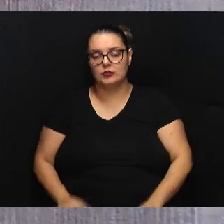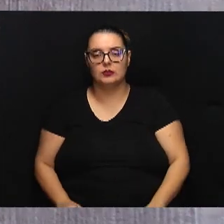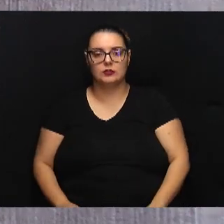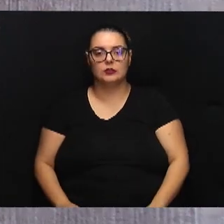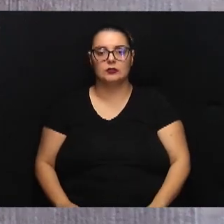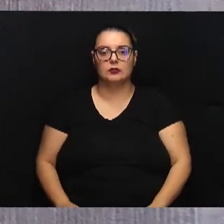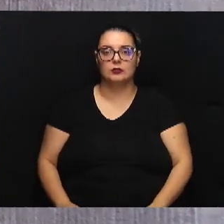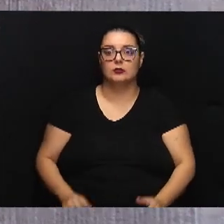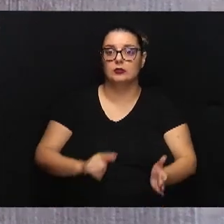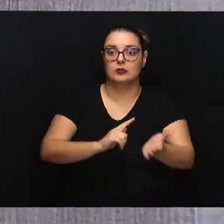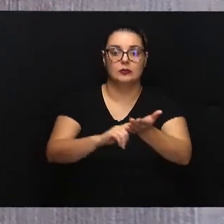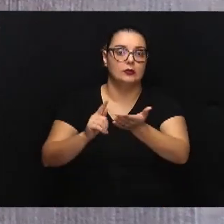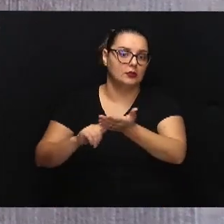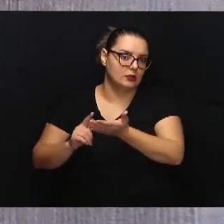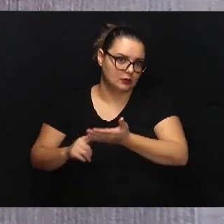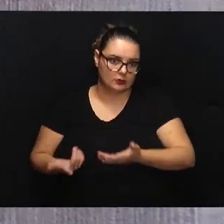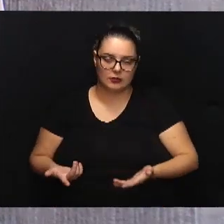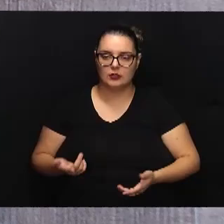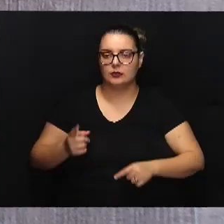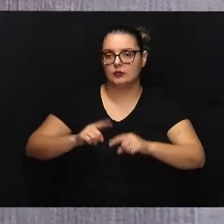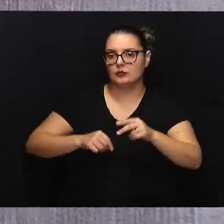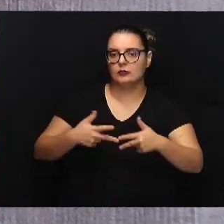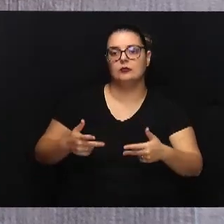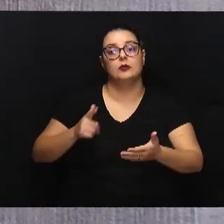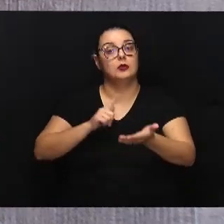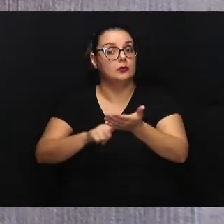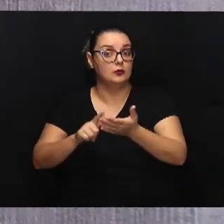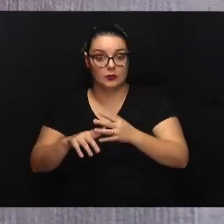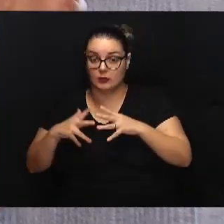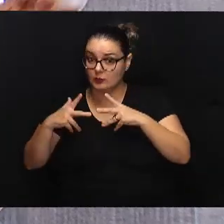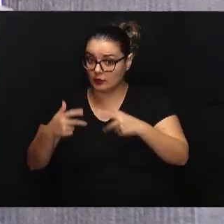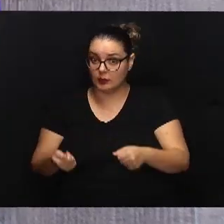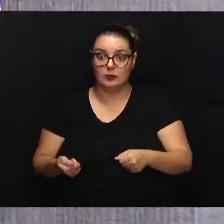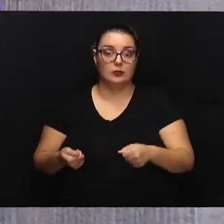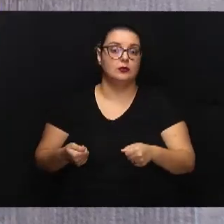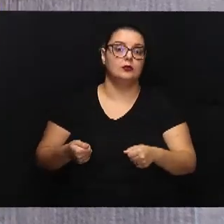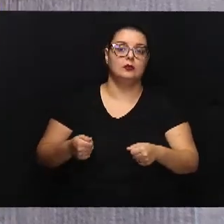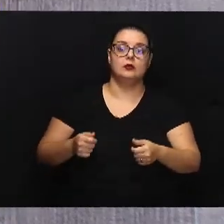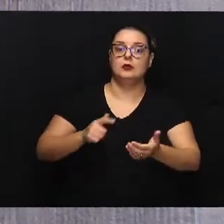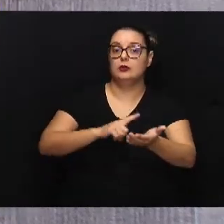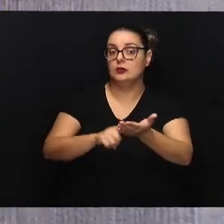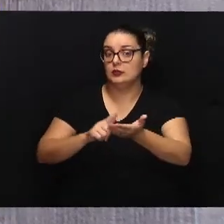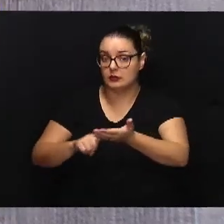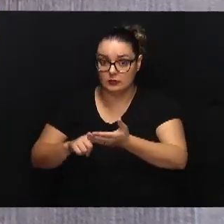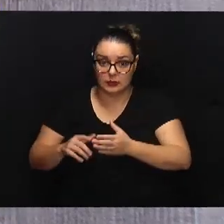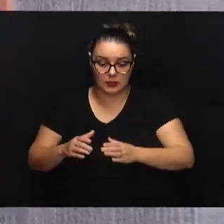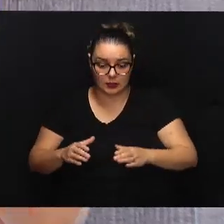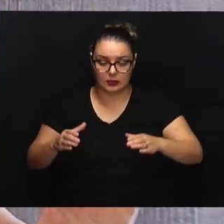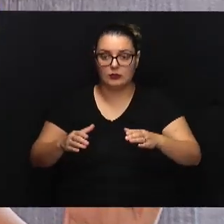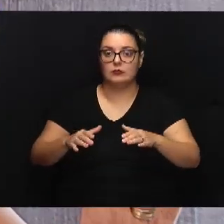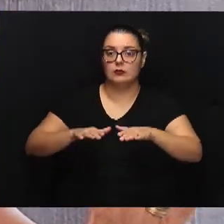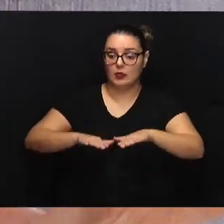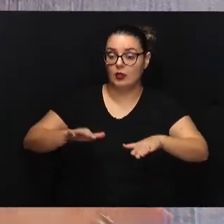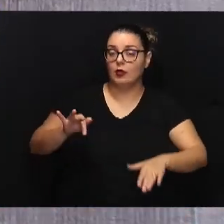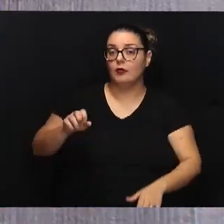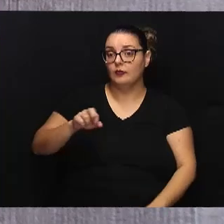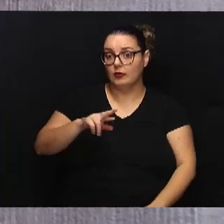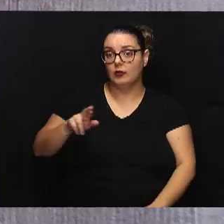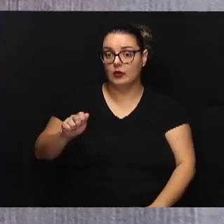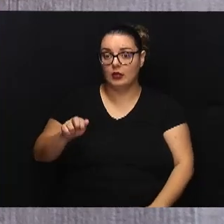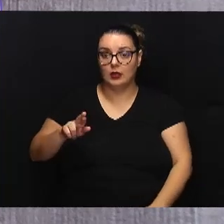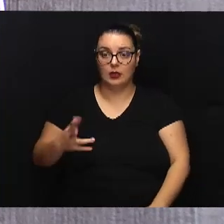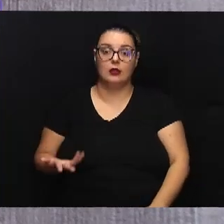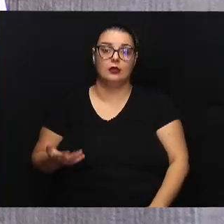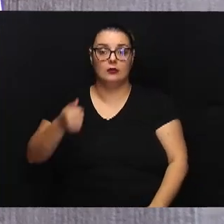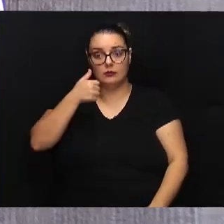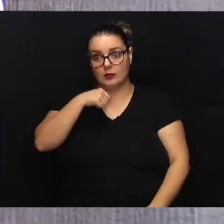dos produtos, né? Porque eu higienizo tudo, higienização das bandejas, forrar as bandejas, então minha mãe já consegue me ajudar.